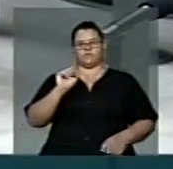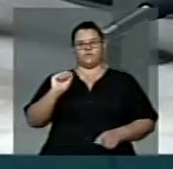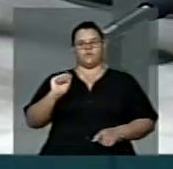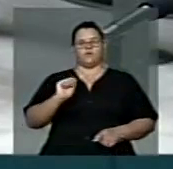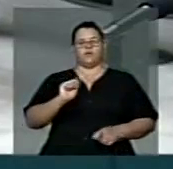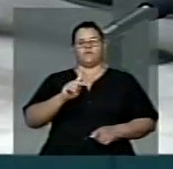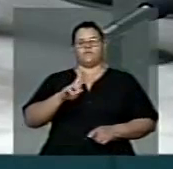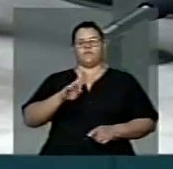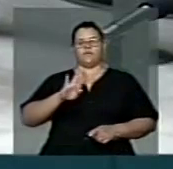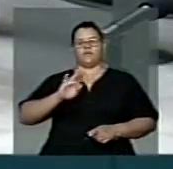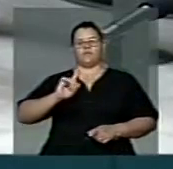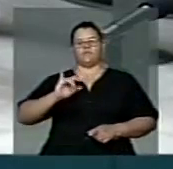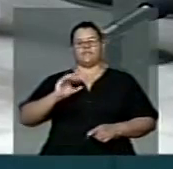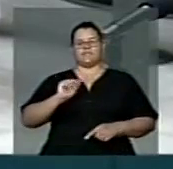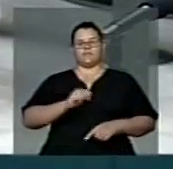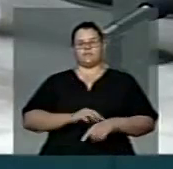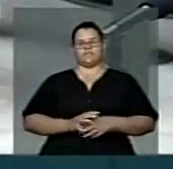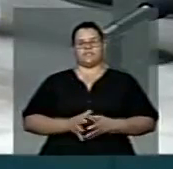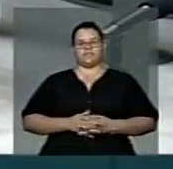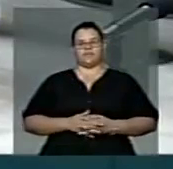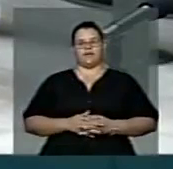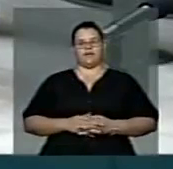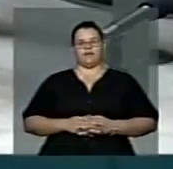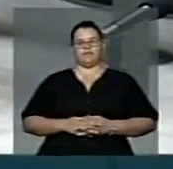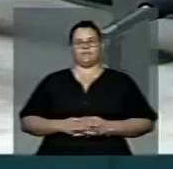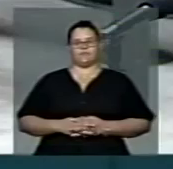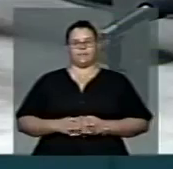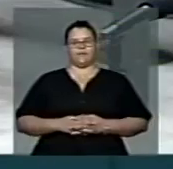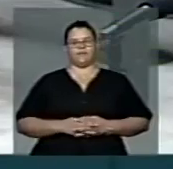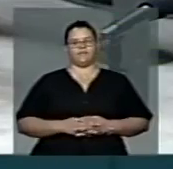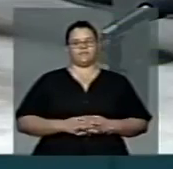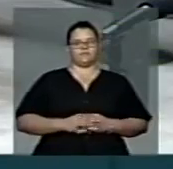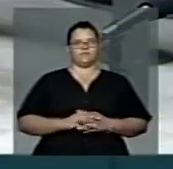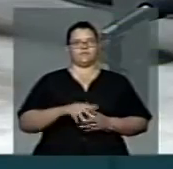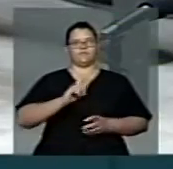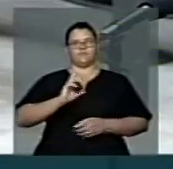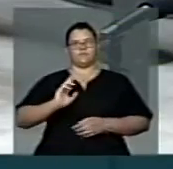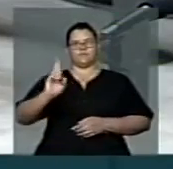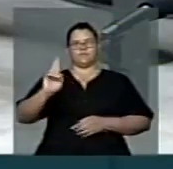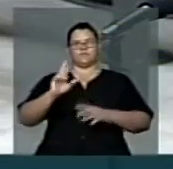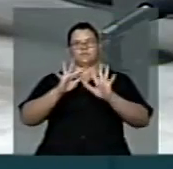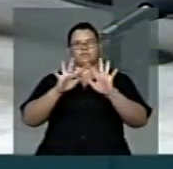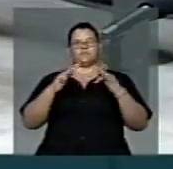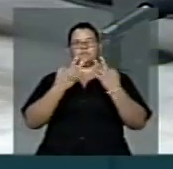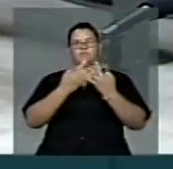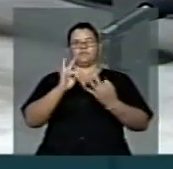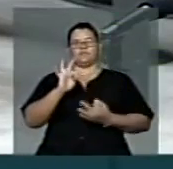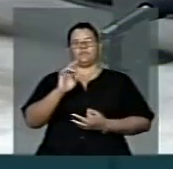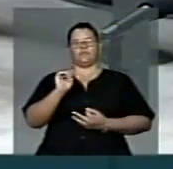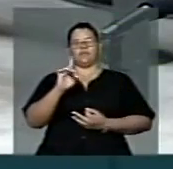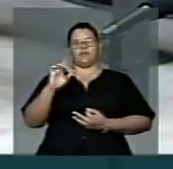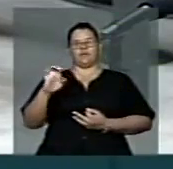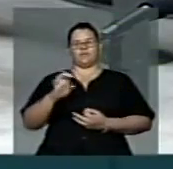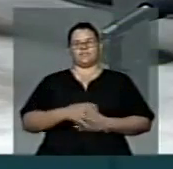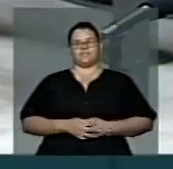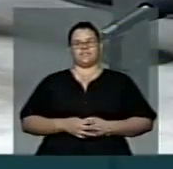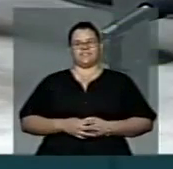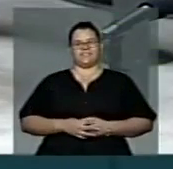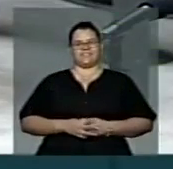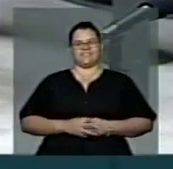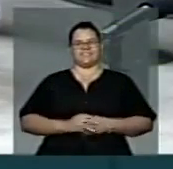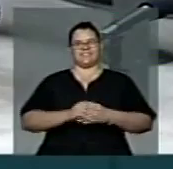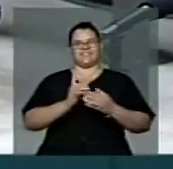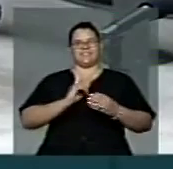também representa, é um representante da família Trade, toda ela dedicada ao bem,